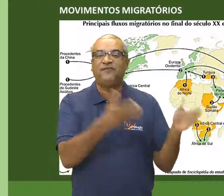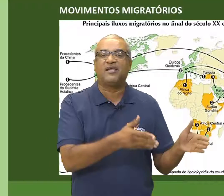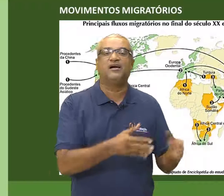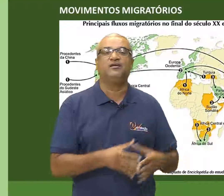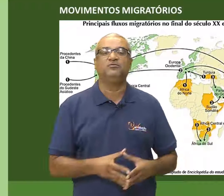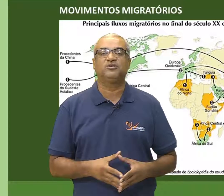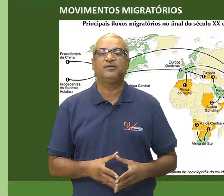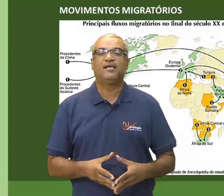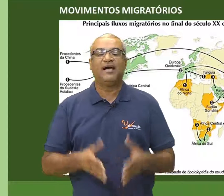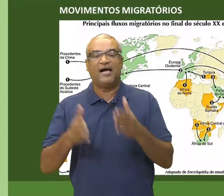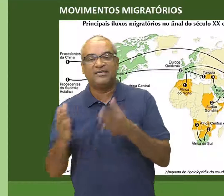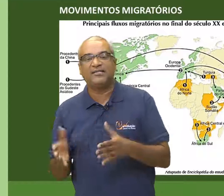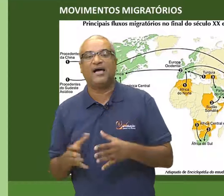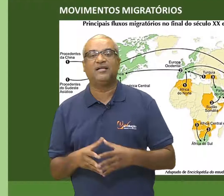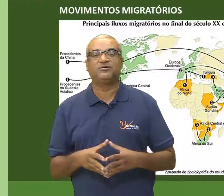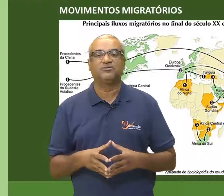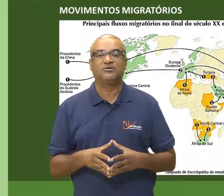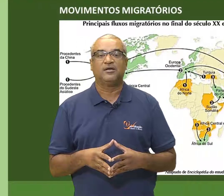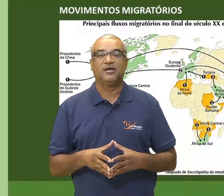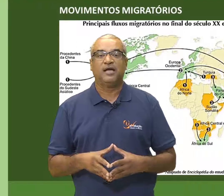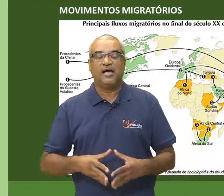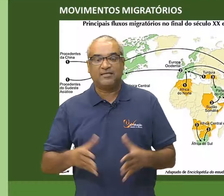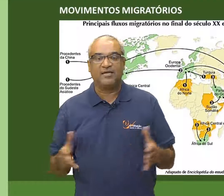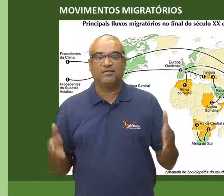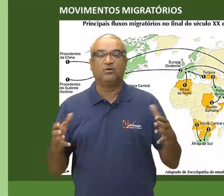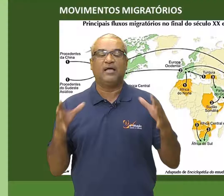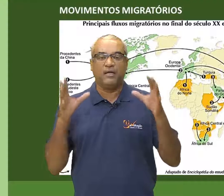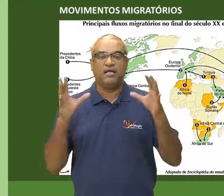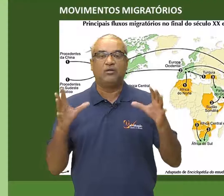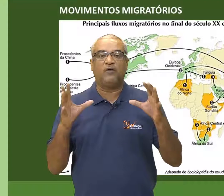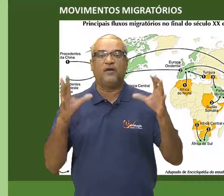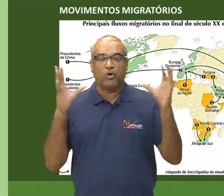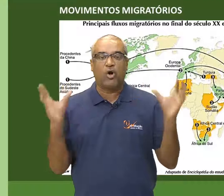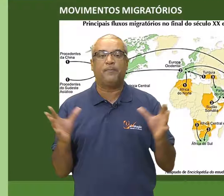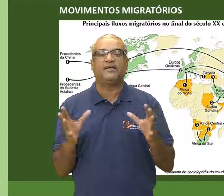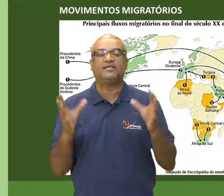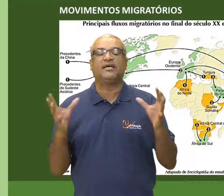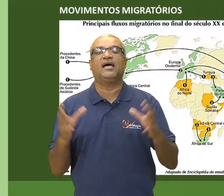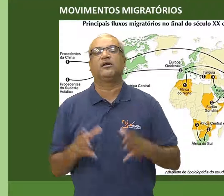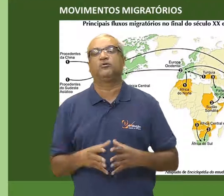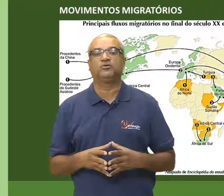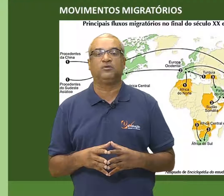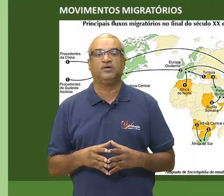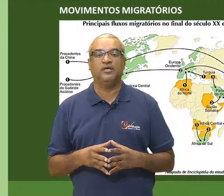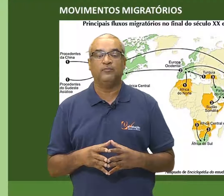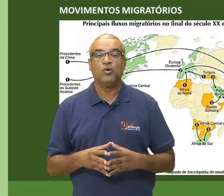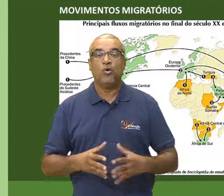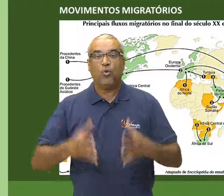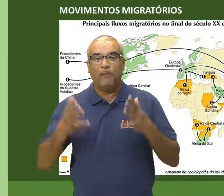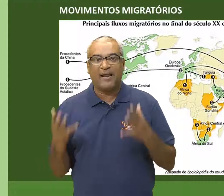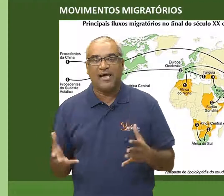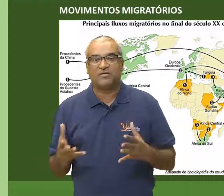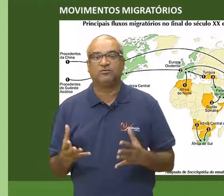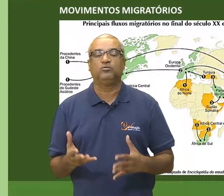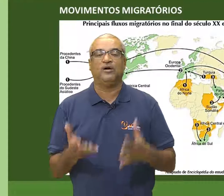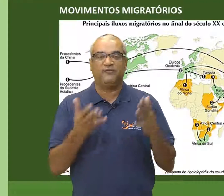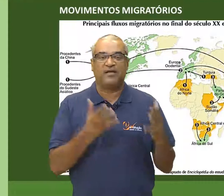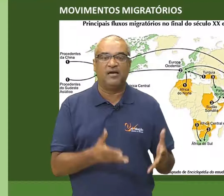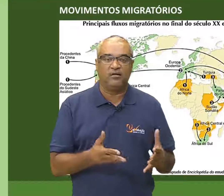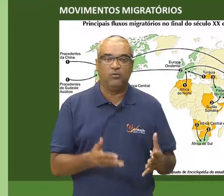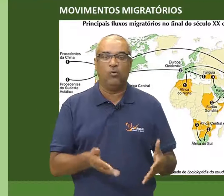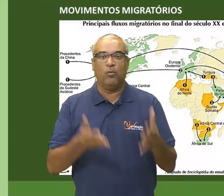de africanos, asiáticos, até então na nova Europa que será reconstruída. O braço